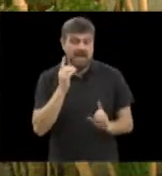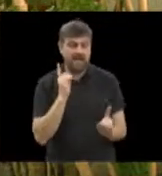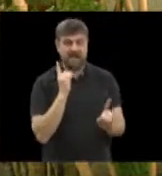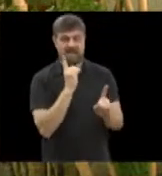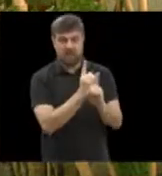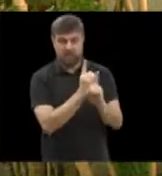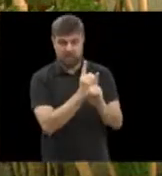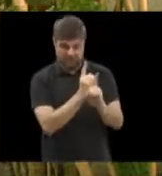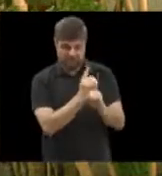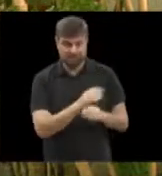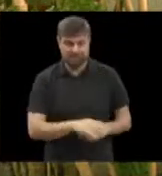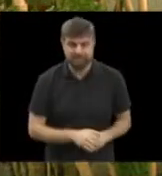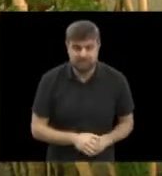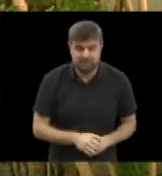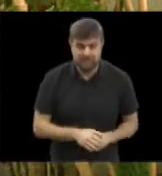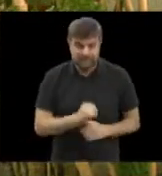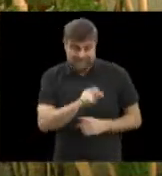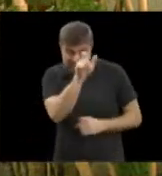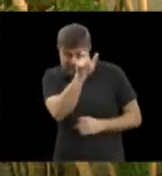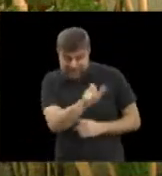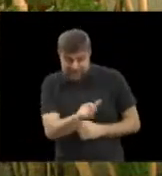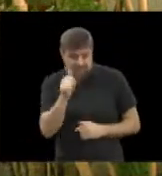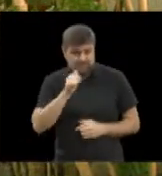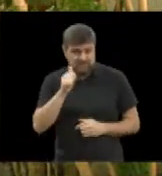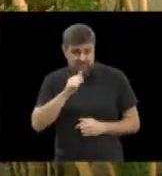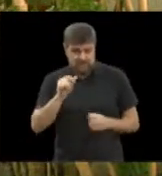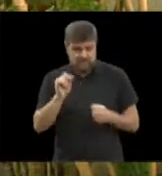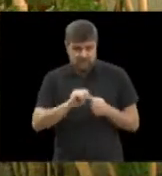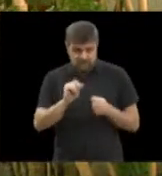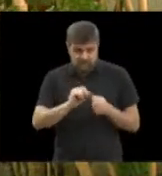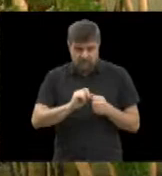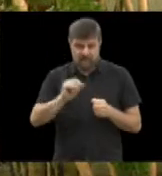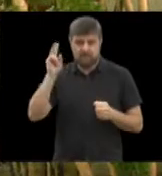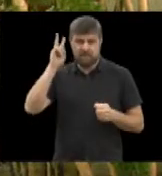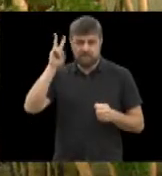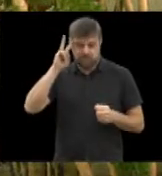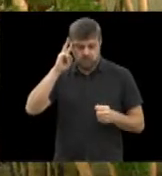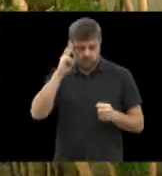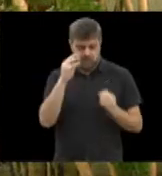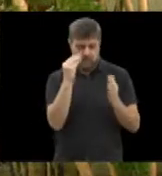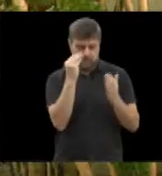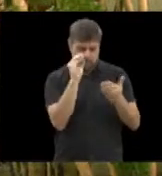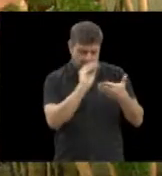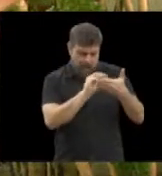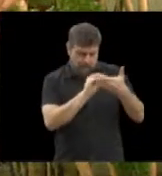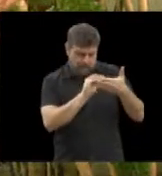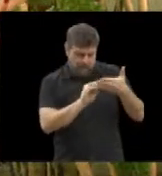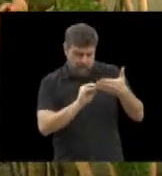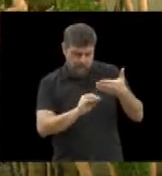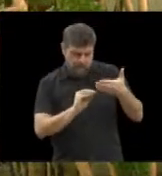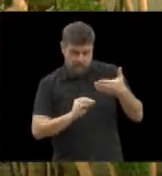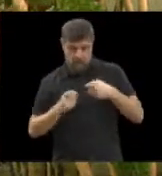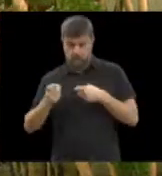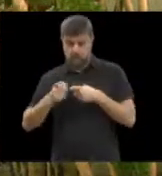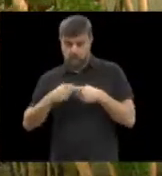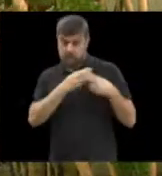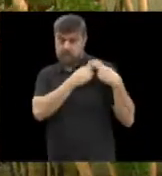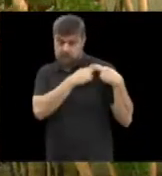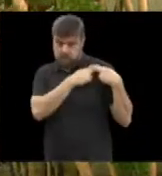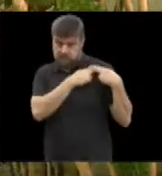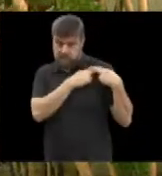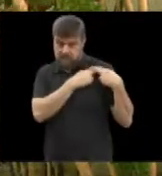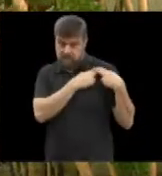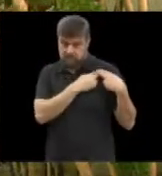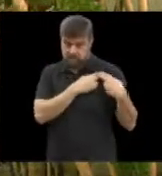é achar defeito. Se essa mulher fez uma história bem feita, se a gente, na verdade é obrigação do médico,